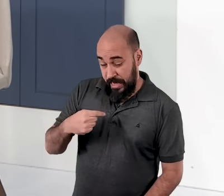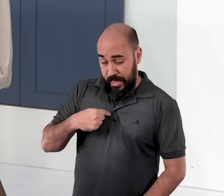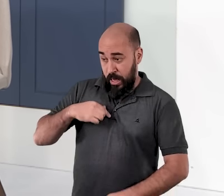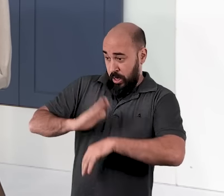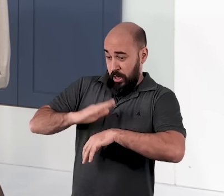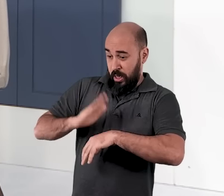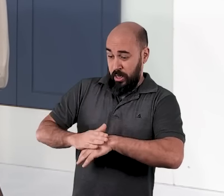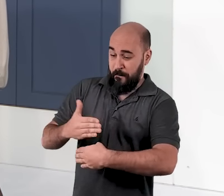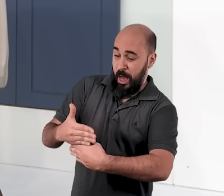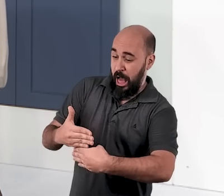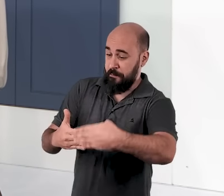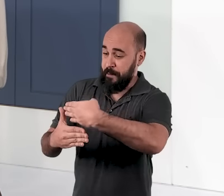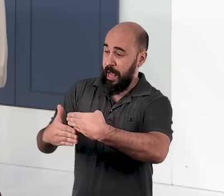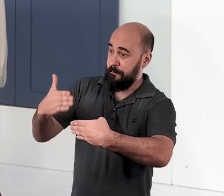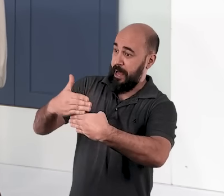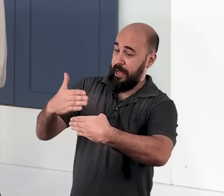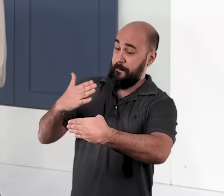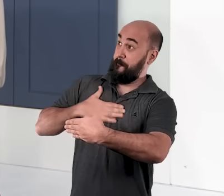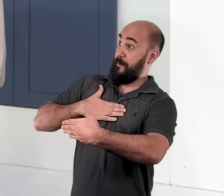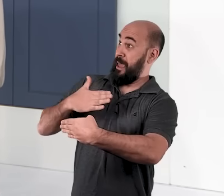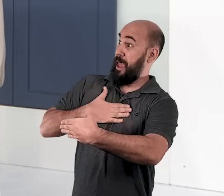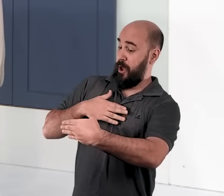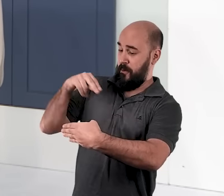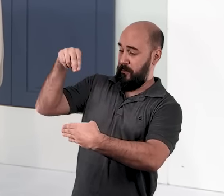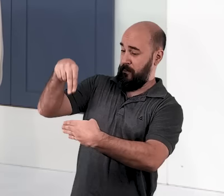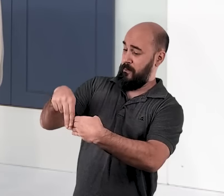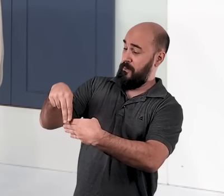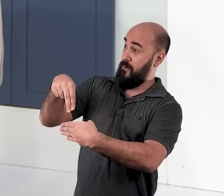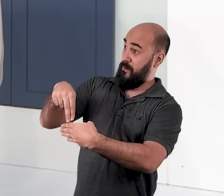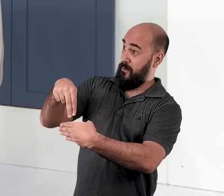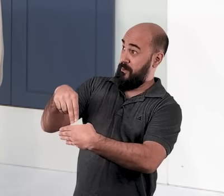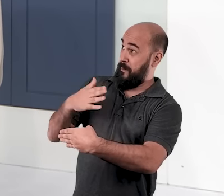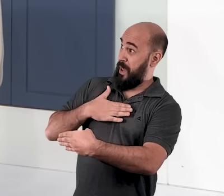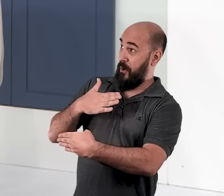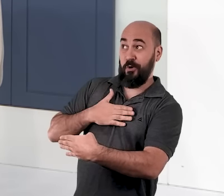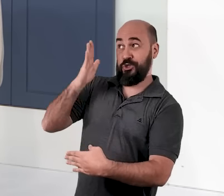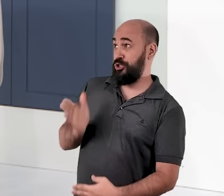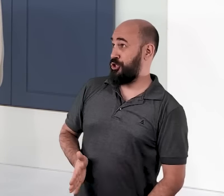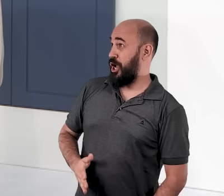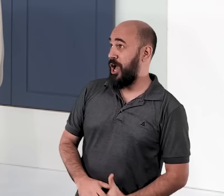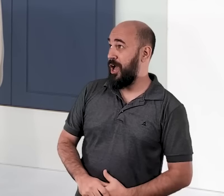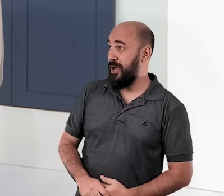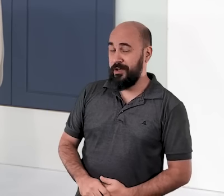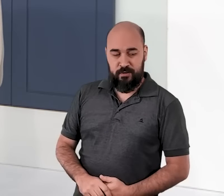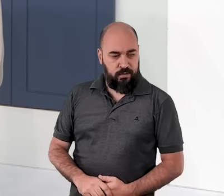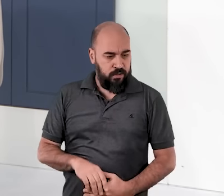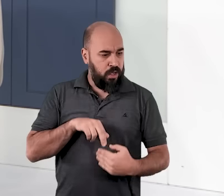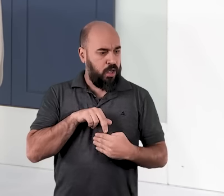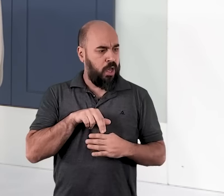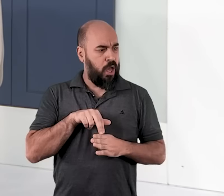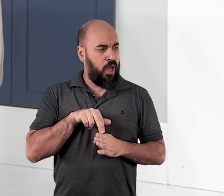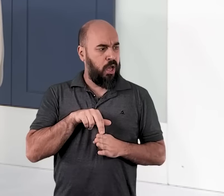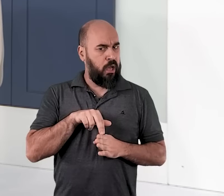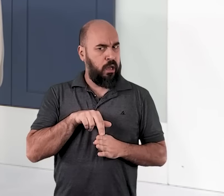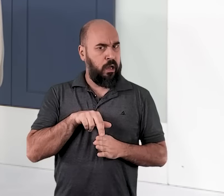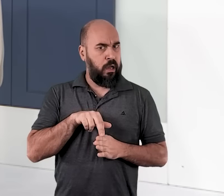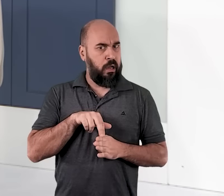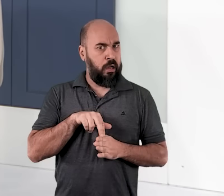o muro é meu. Ou seja, quem está em cima do muro já está do lado do